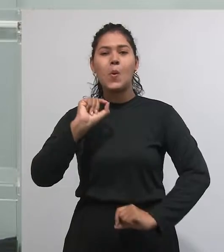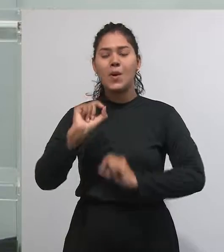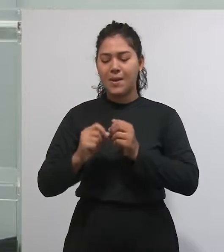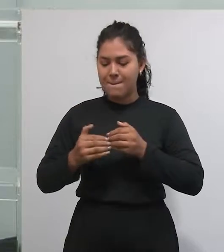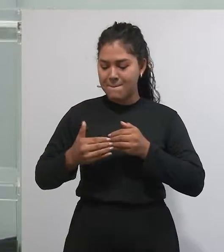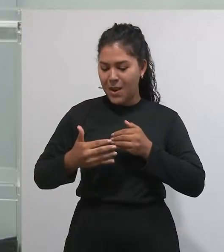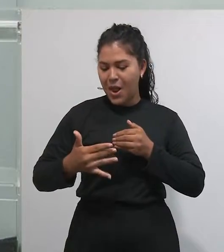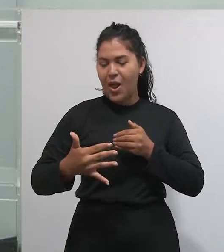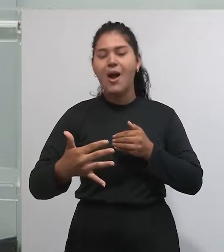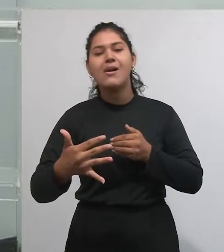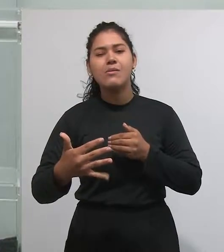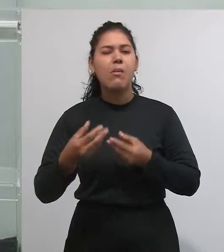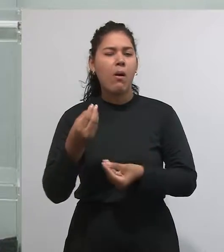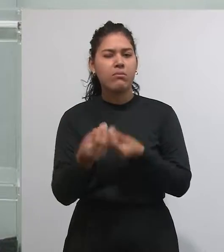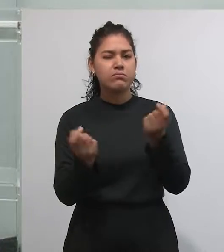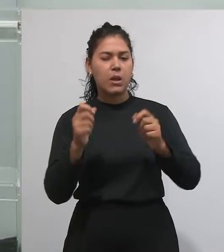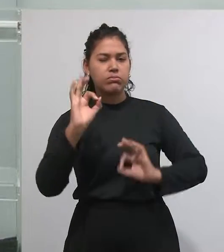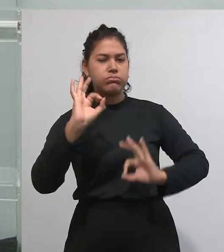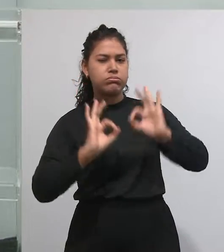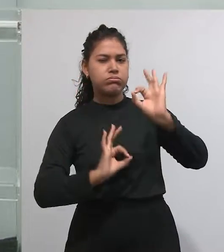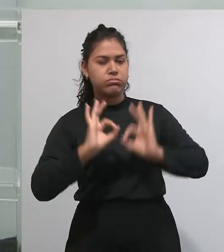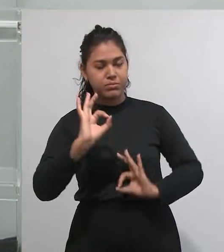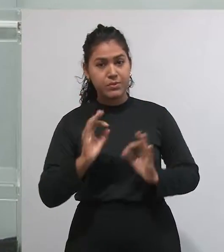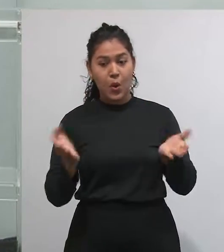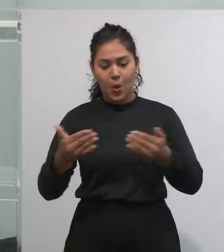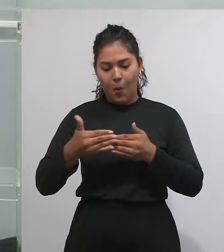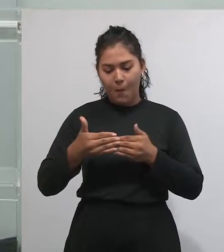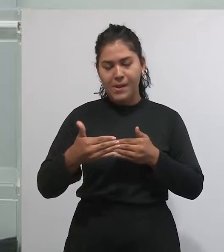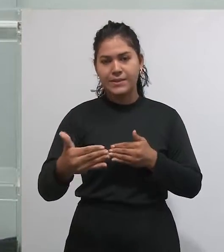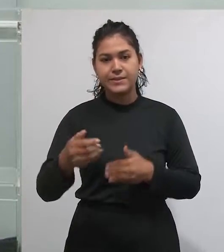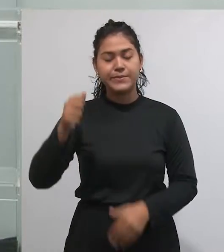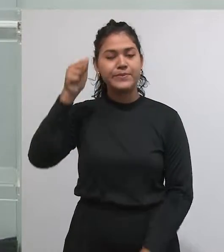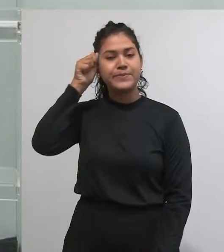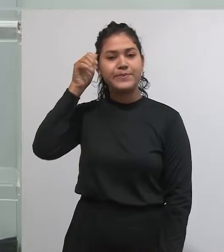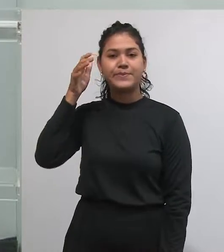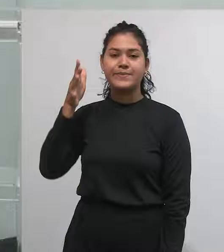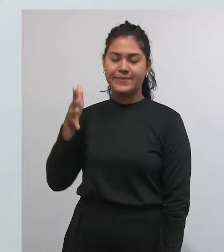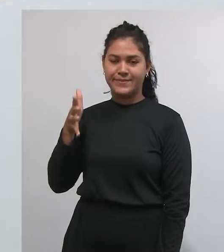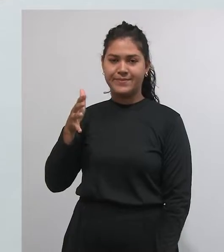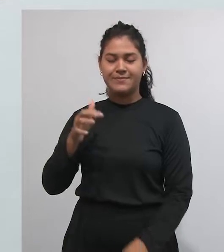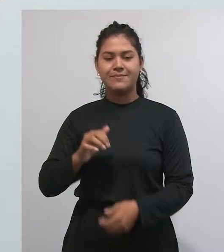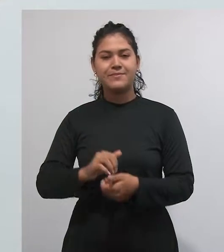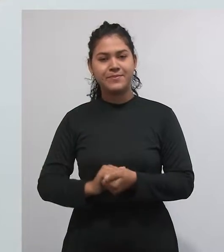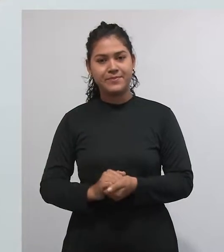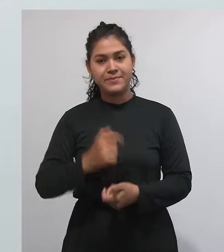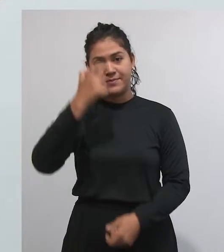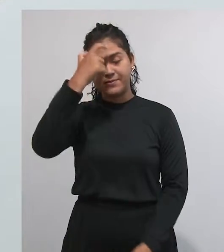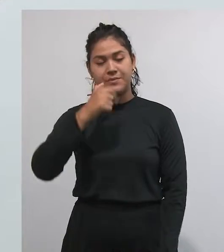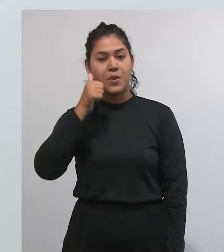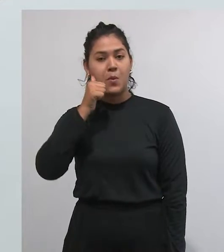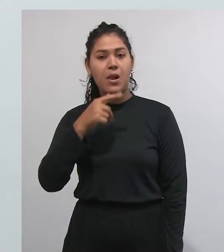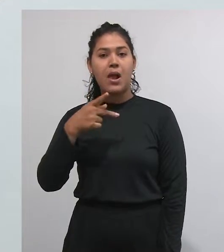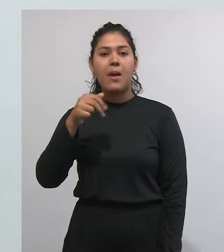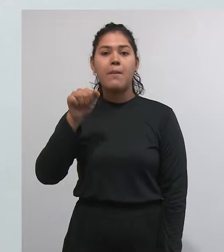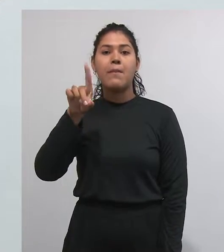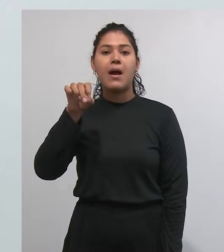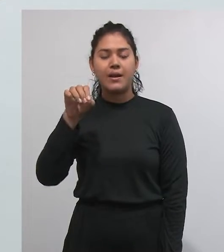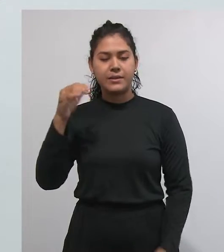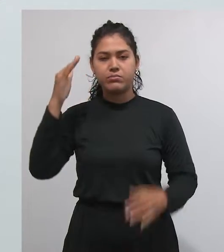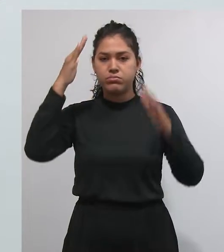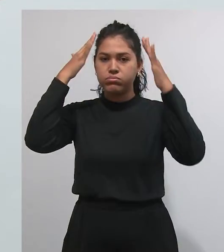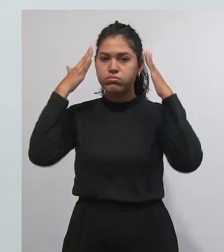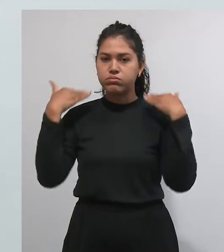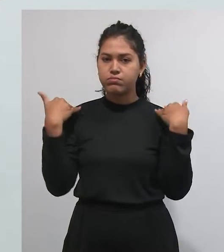as andanças dessa organização. Vamos iniciar com a minha audiodescrição. Eu sou uma mulher parda de